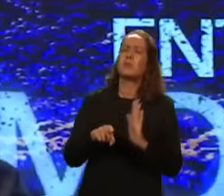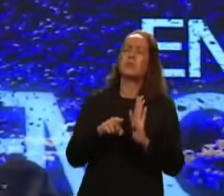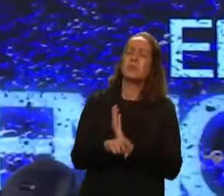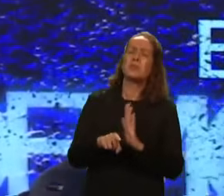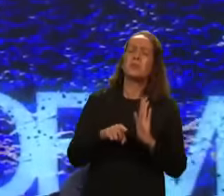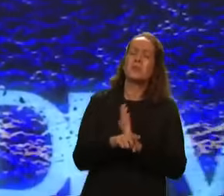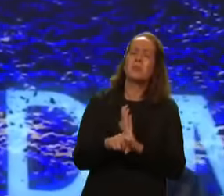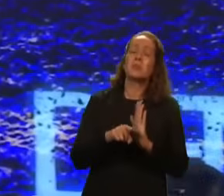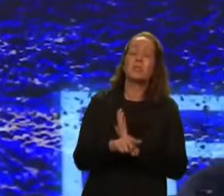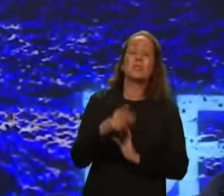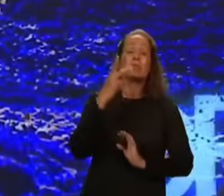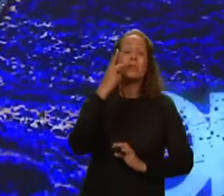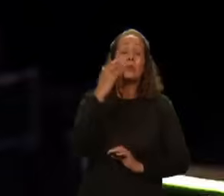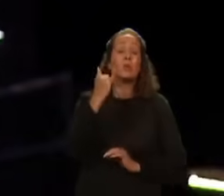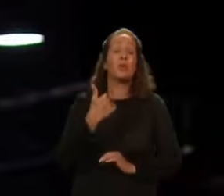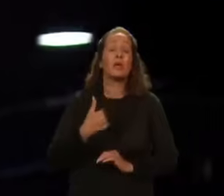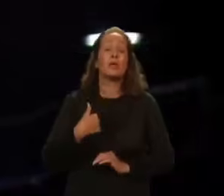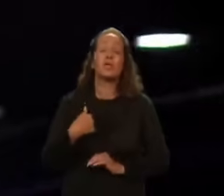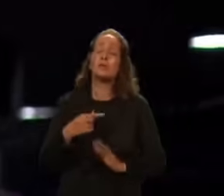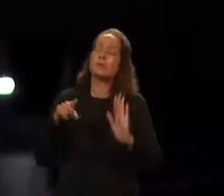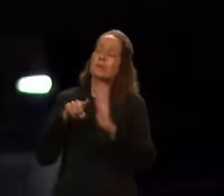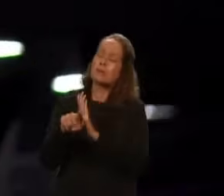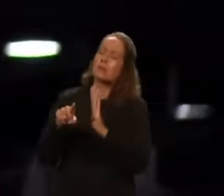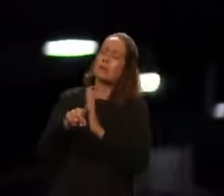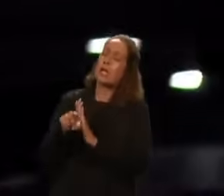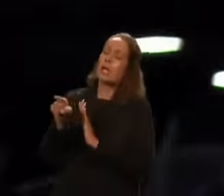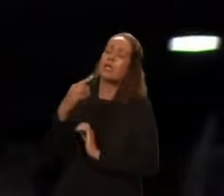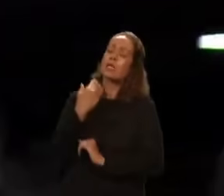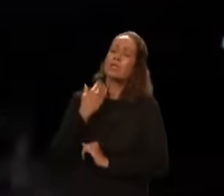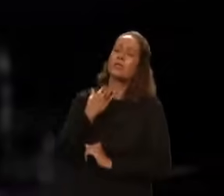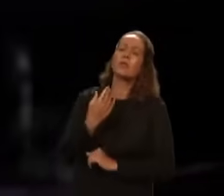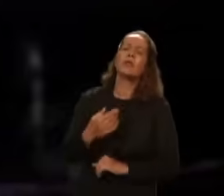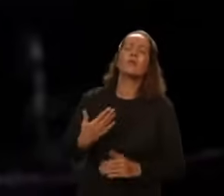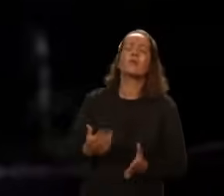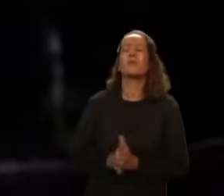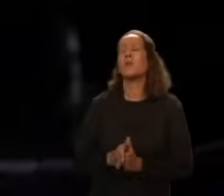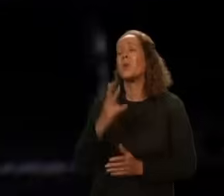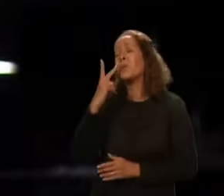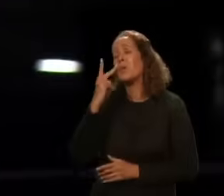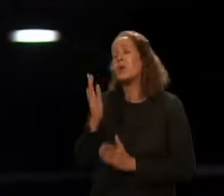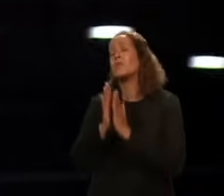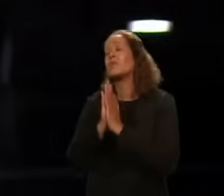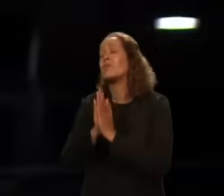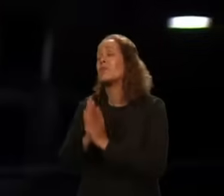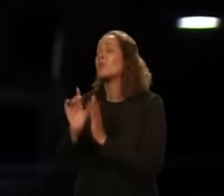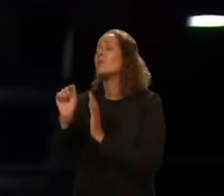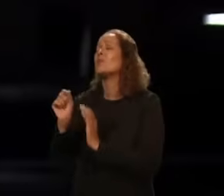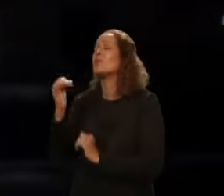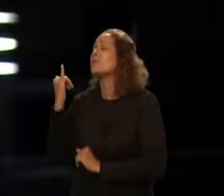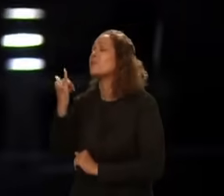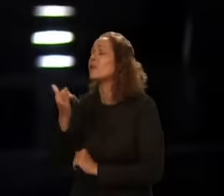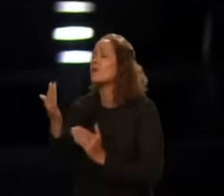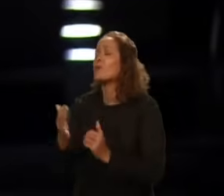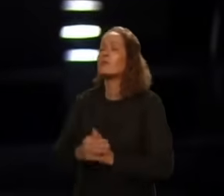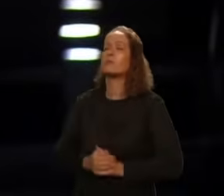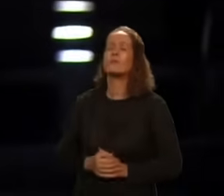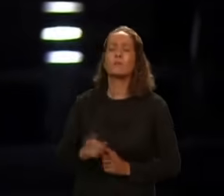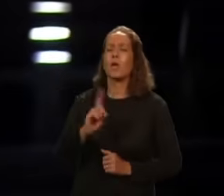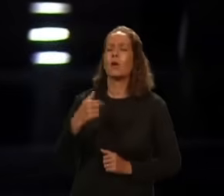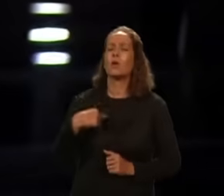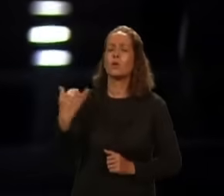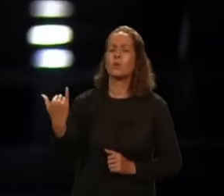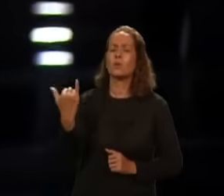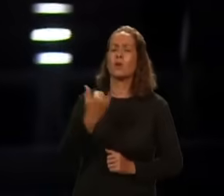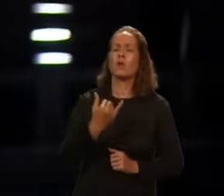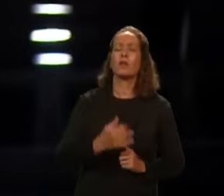fui cansando meu pai. Um dia eu falei, o que você falou? Não. Eu só cheguei perto dele e falei